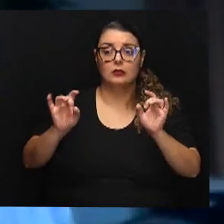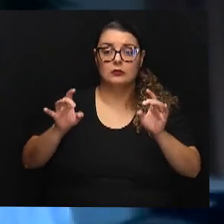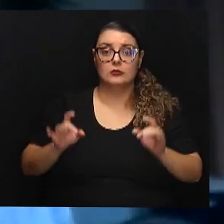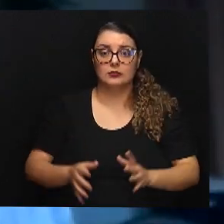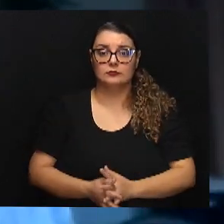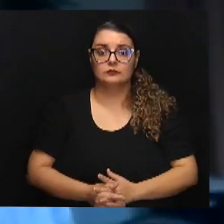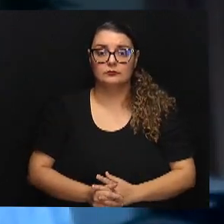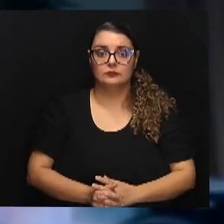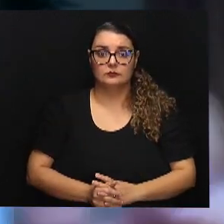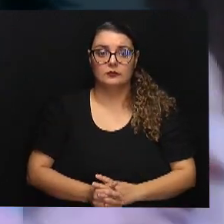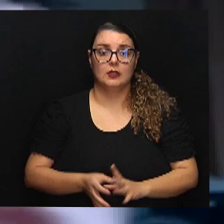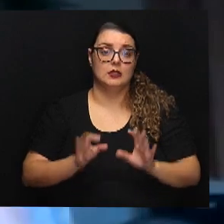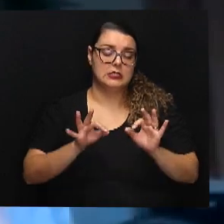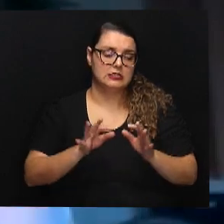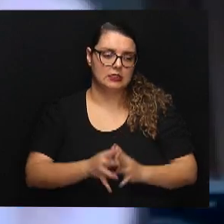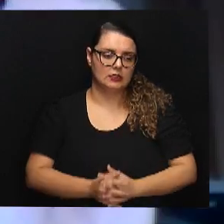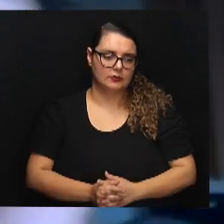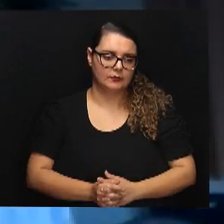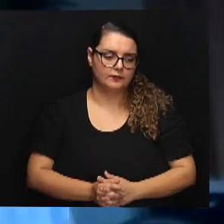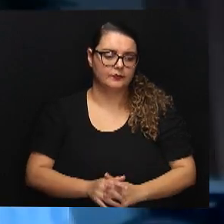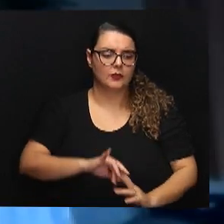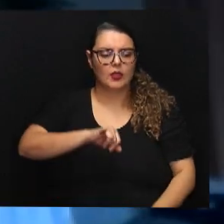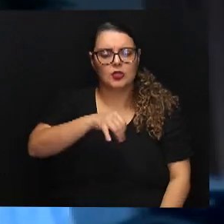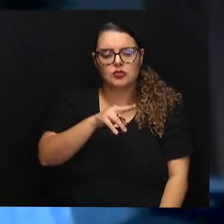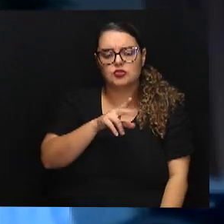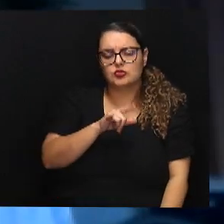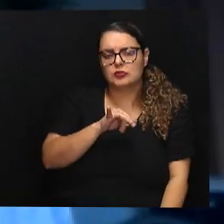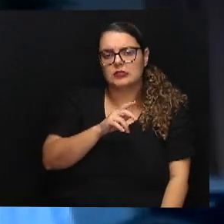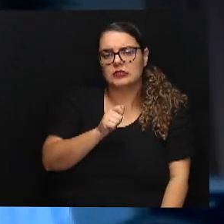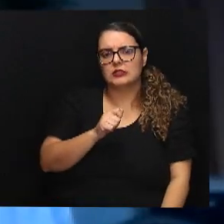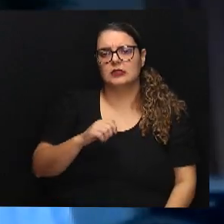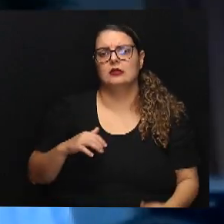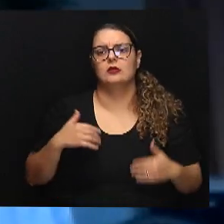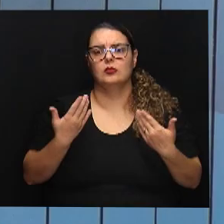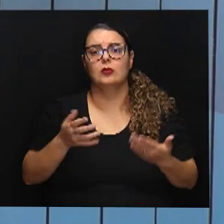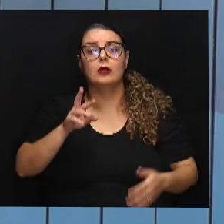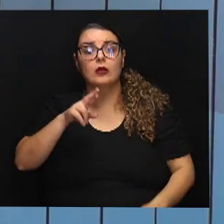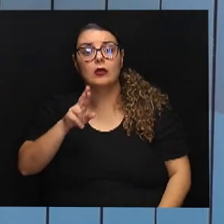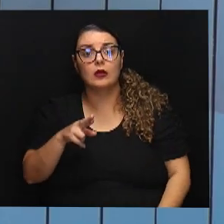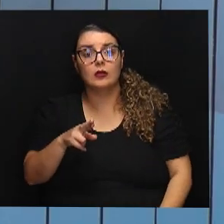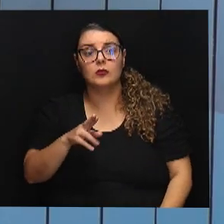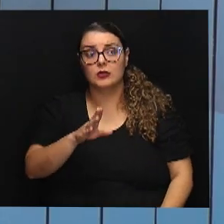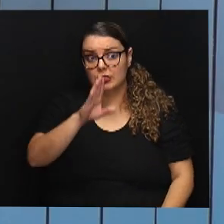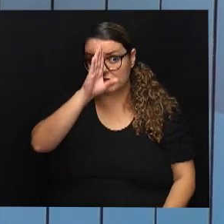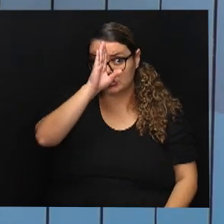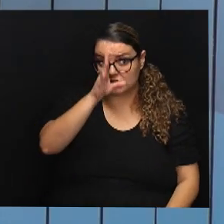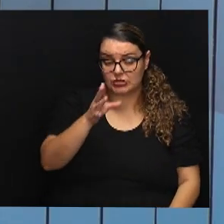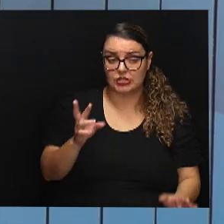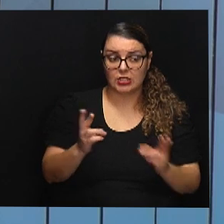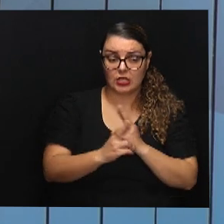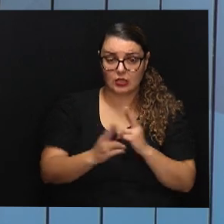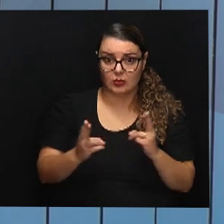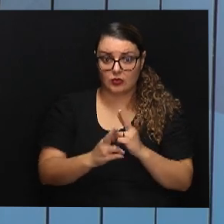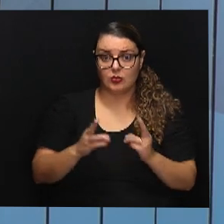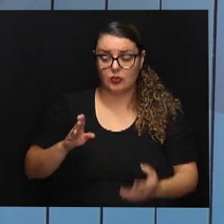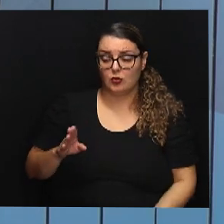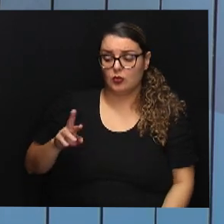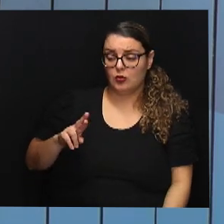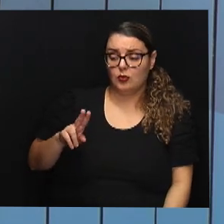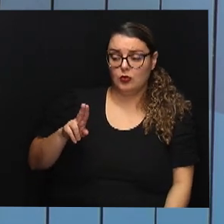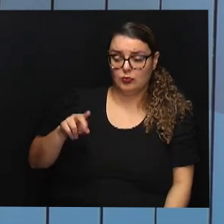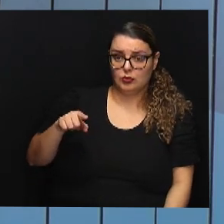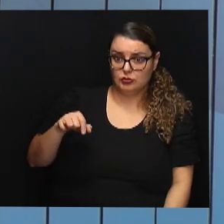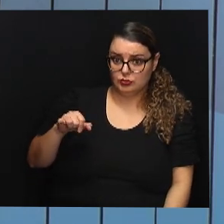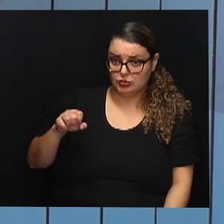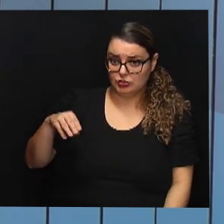associado com a dor. Cada um tem a sua entidade, seu tratamento específico. Certo. E, Juliana, quais